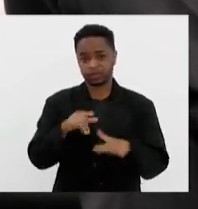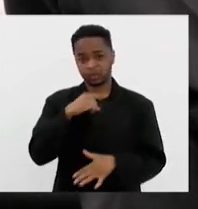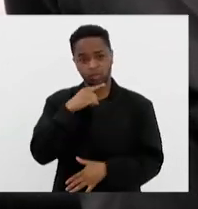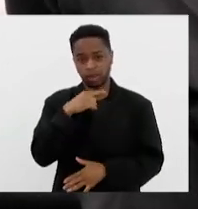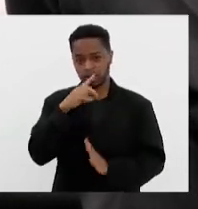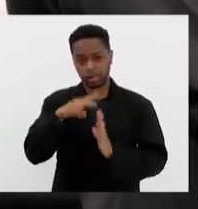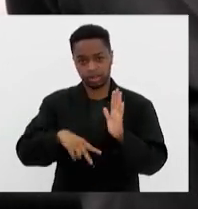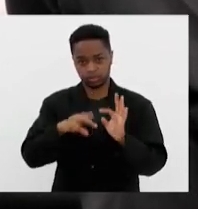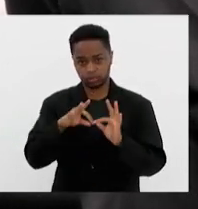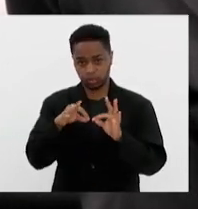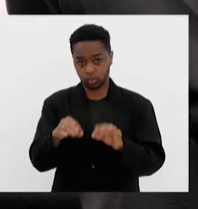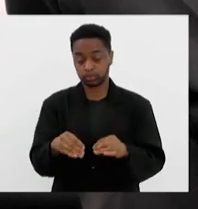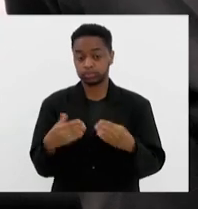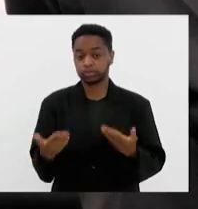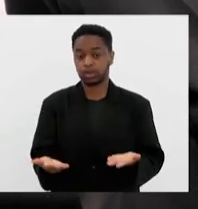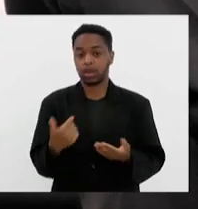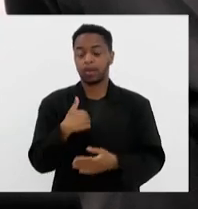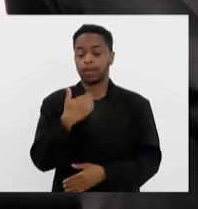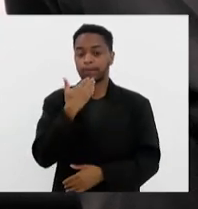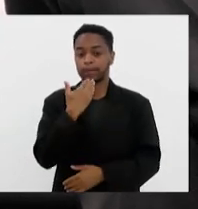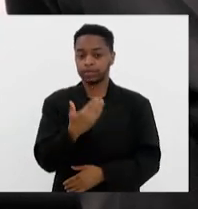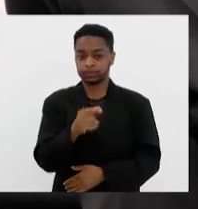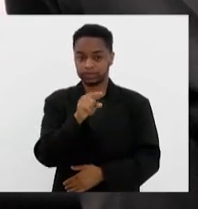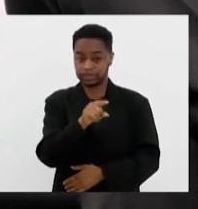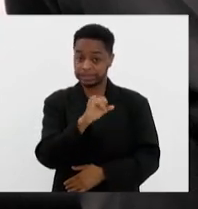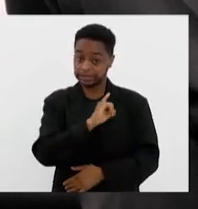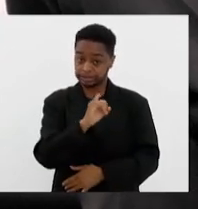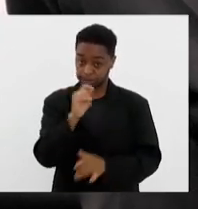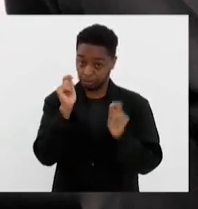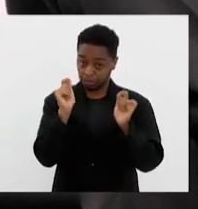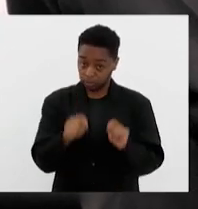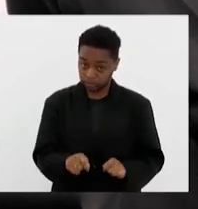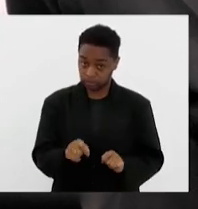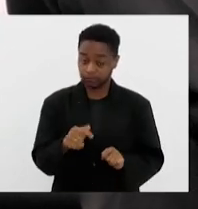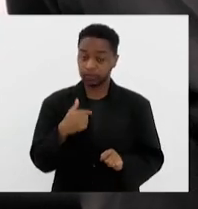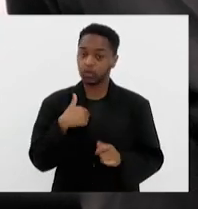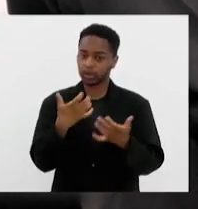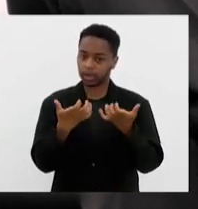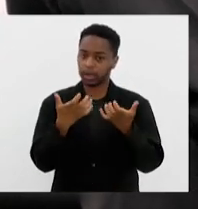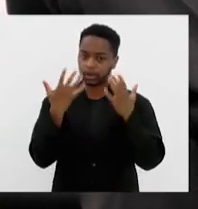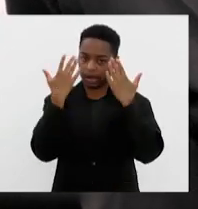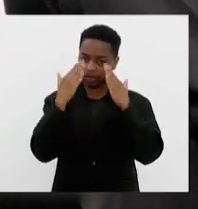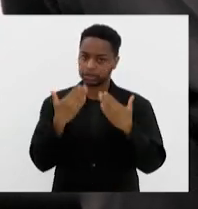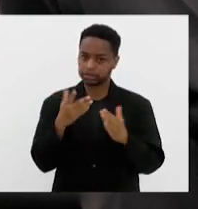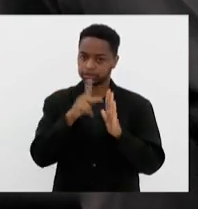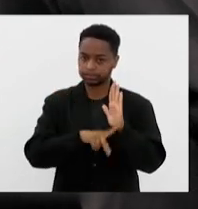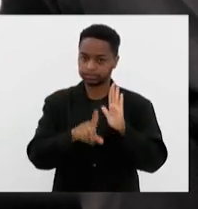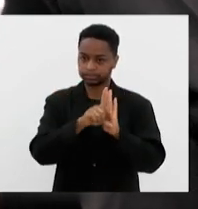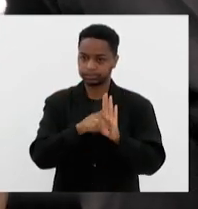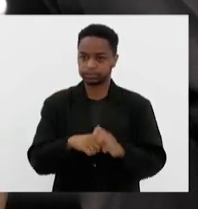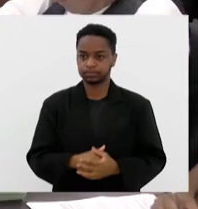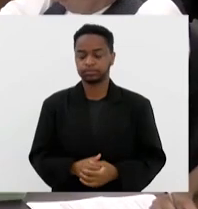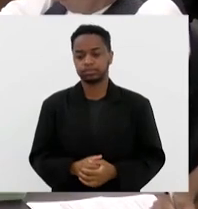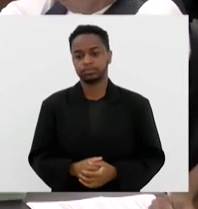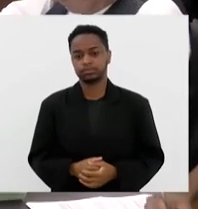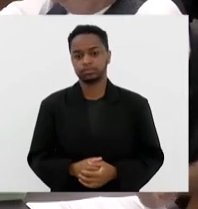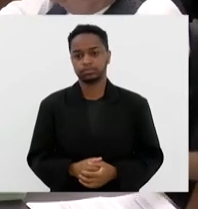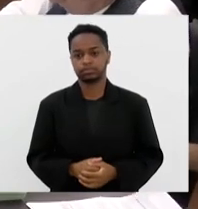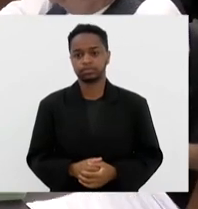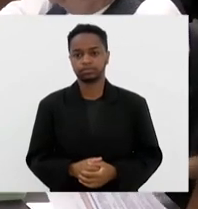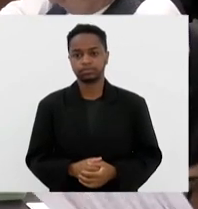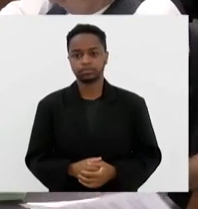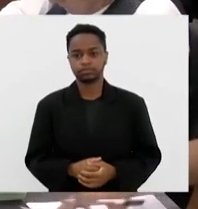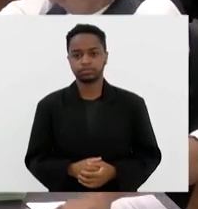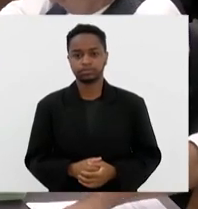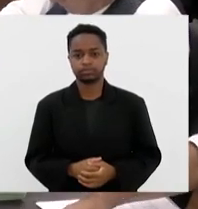ler tudo. Eu queria pedir, Vossa Excelência, se fosse possível, vistas nesse PL. Perfeito. Assim, eu